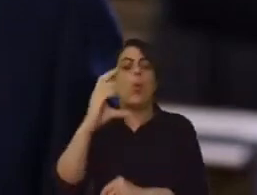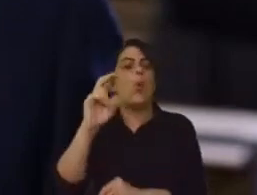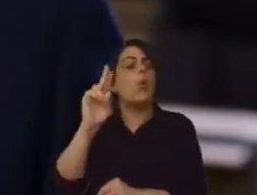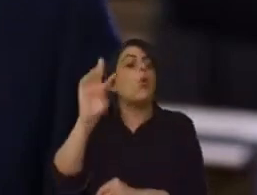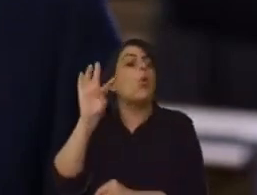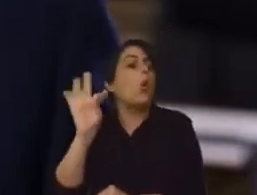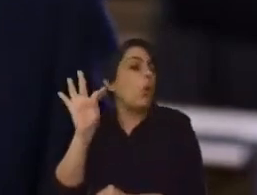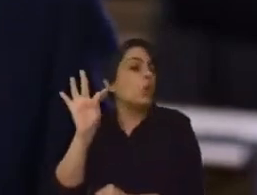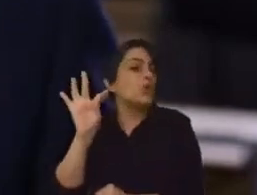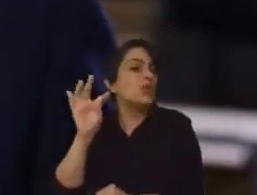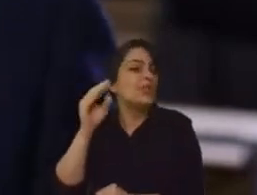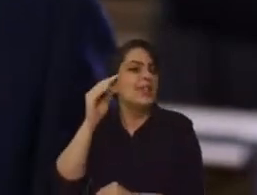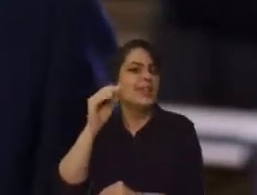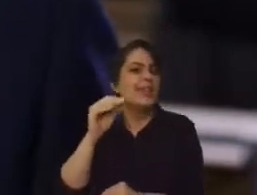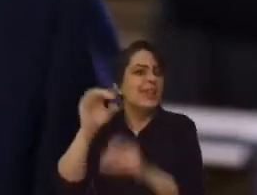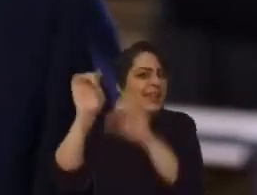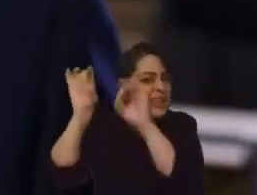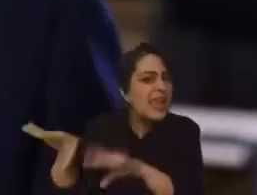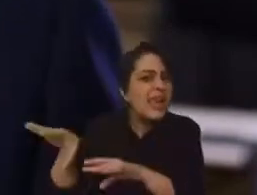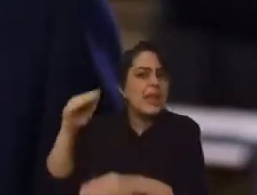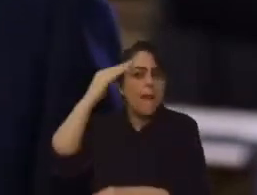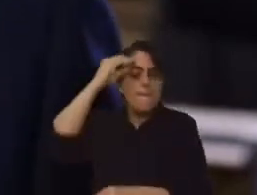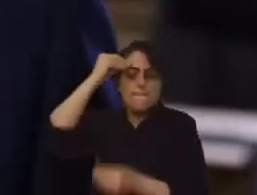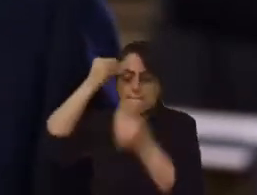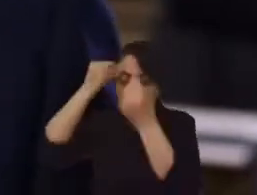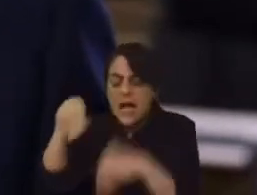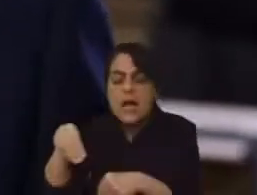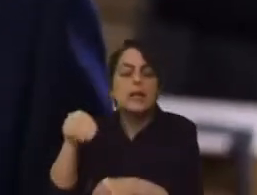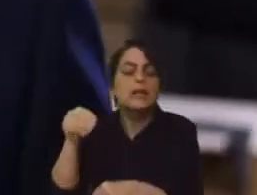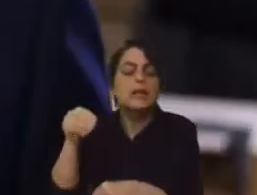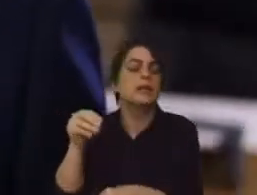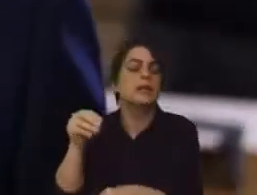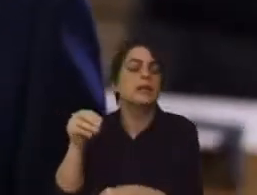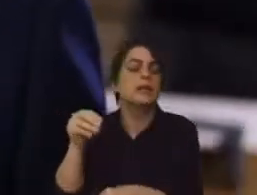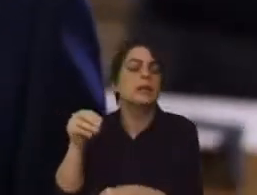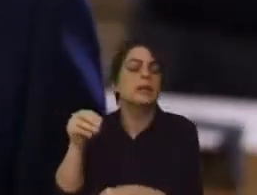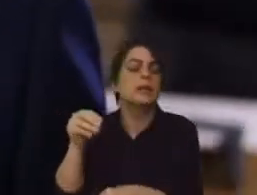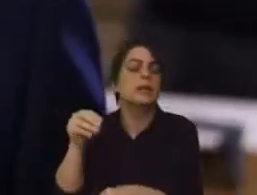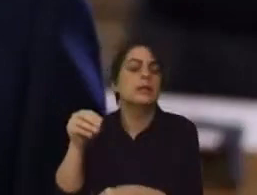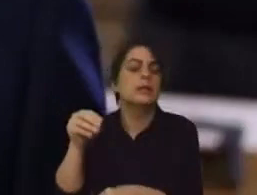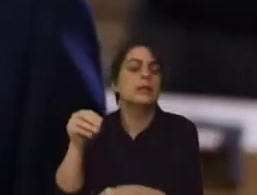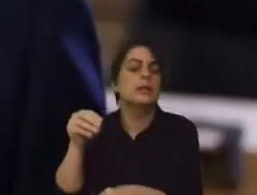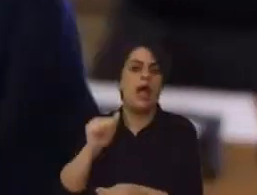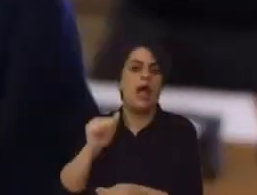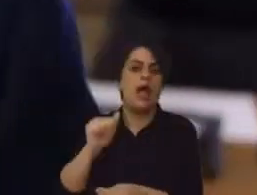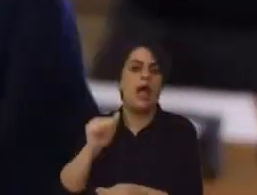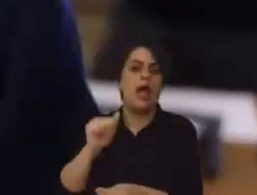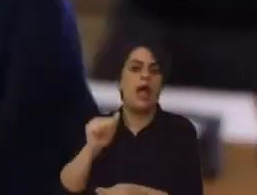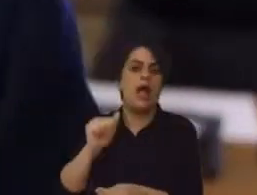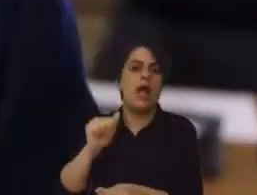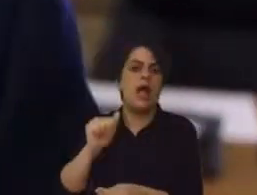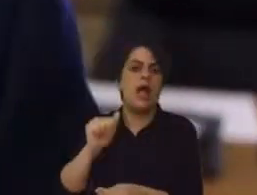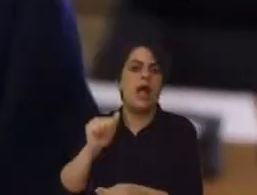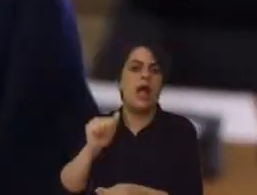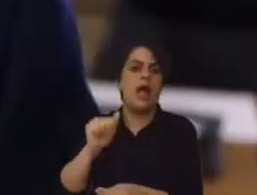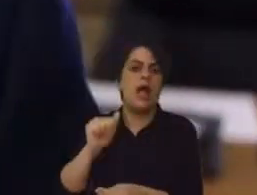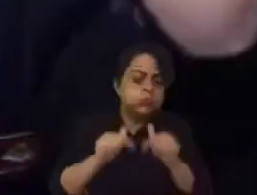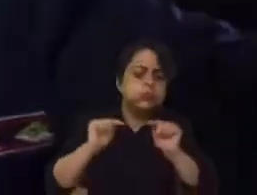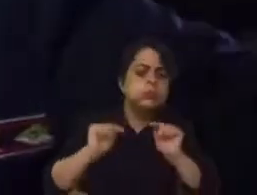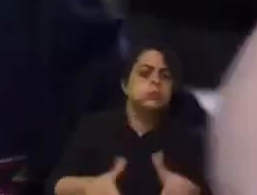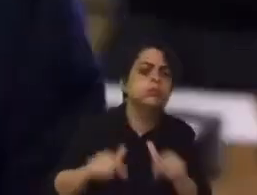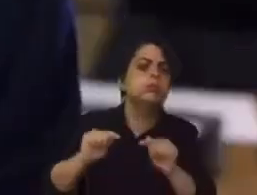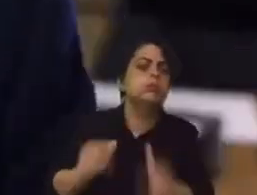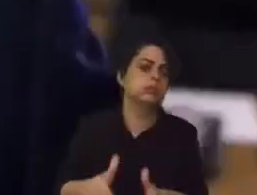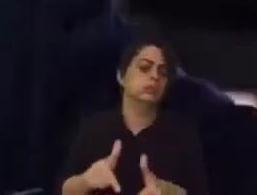CUT luta sempre. É essa que é a vida da CUT e o destino de cada companheiro dirigente. Por